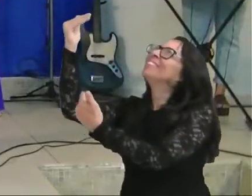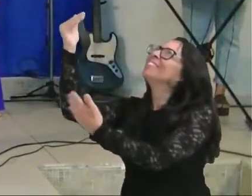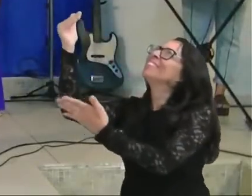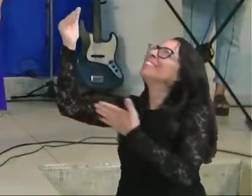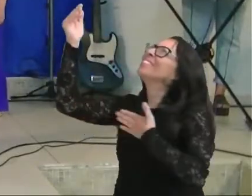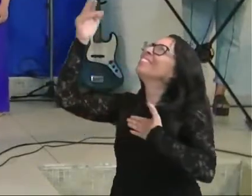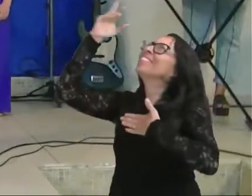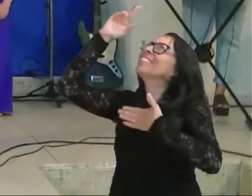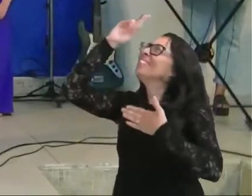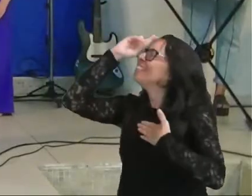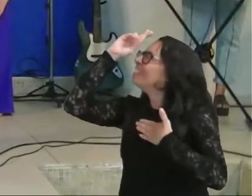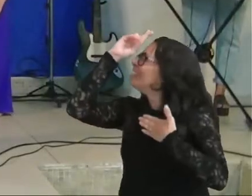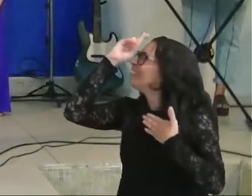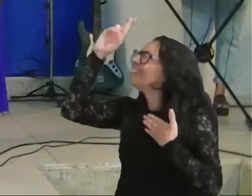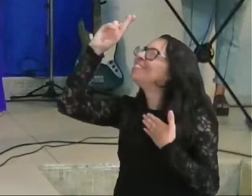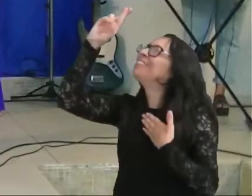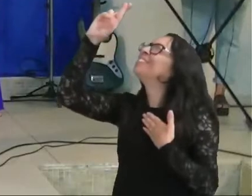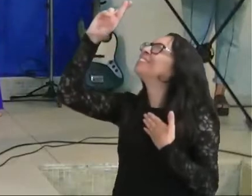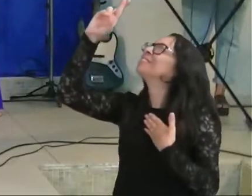meu ser. Te